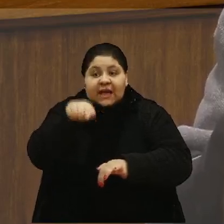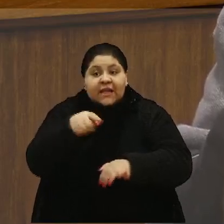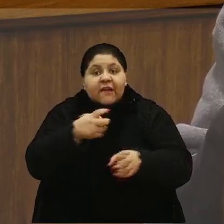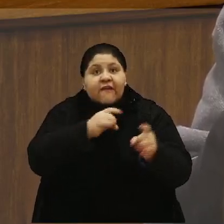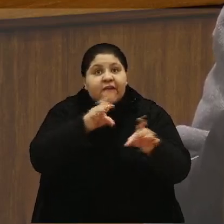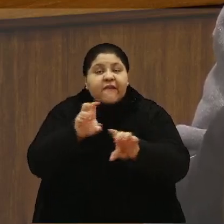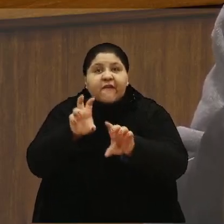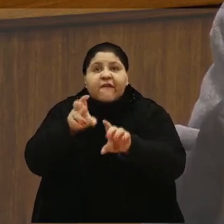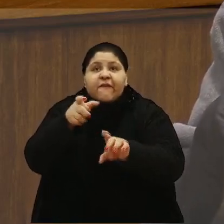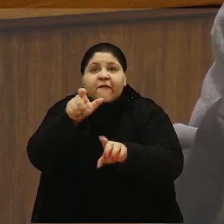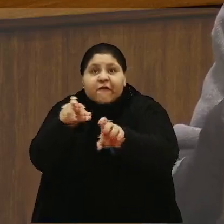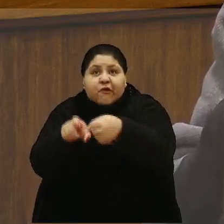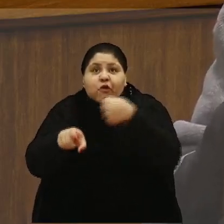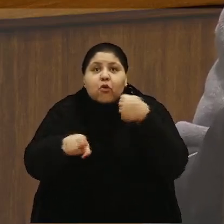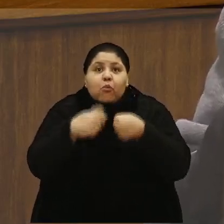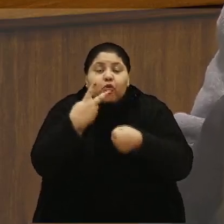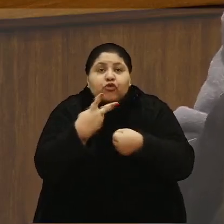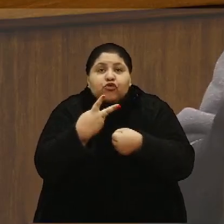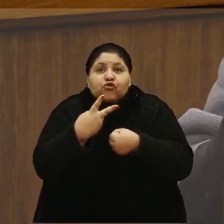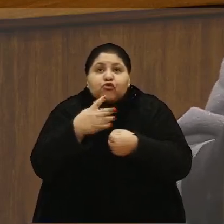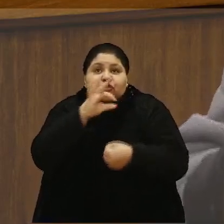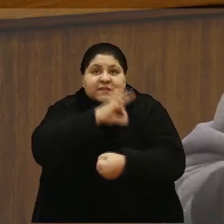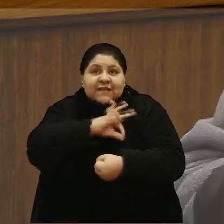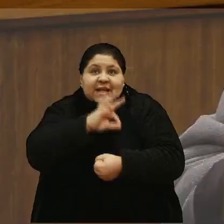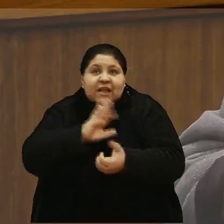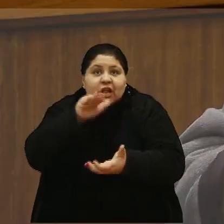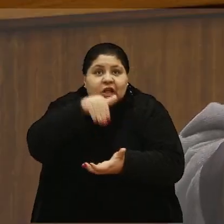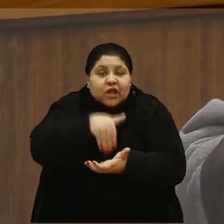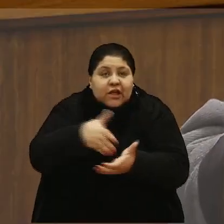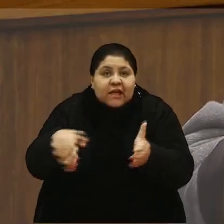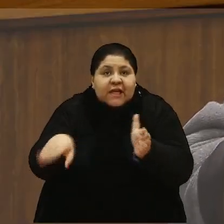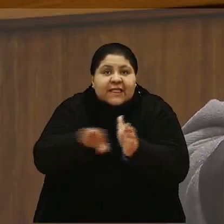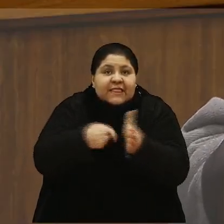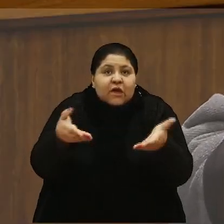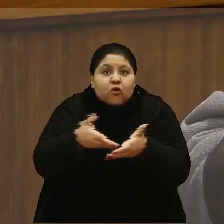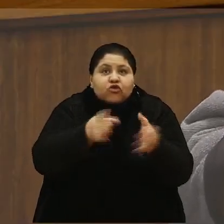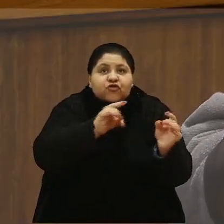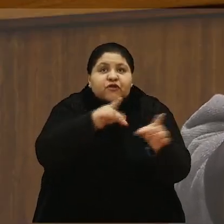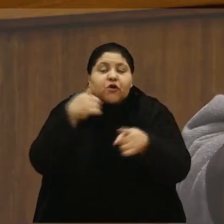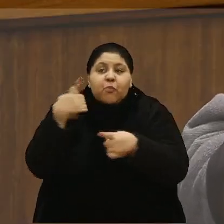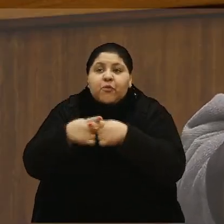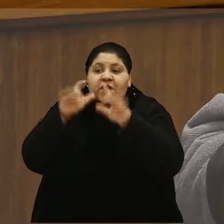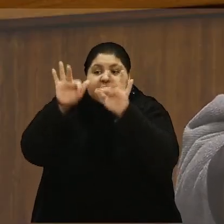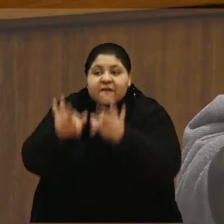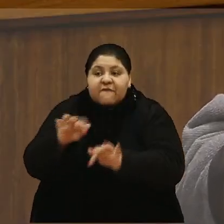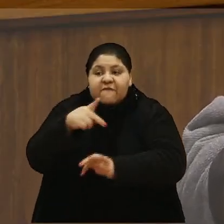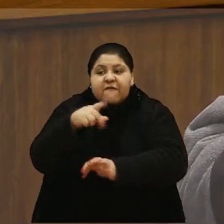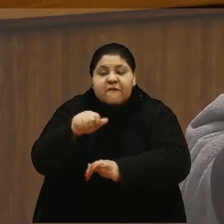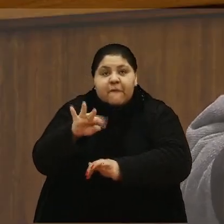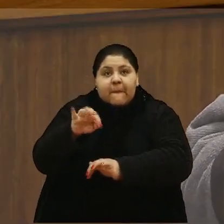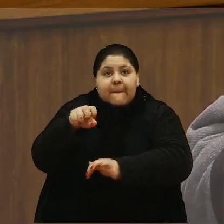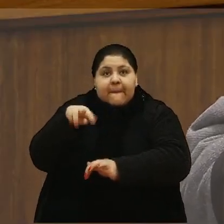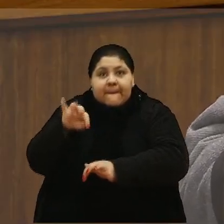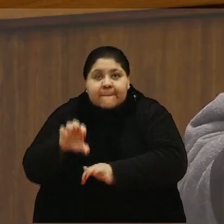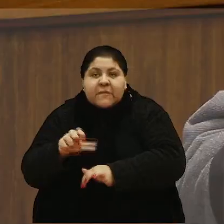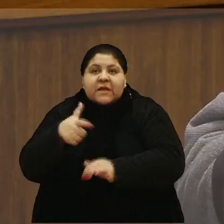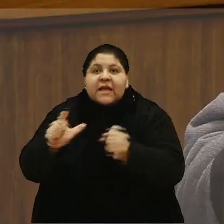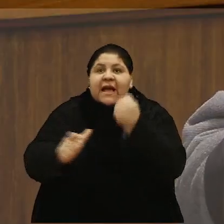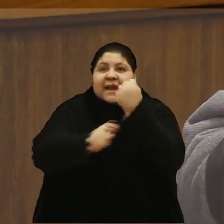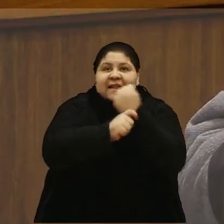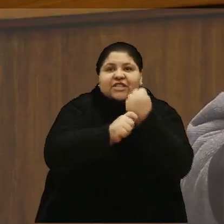por 2 salários mínimos. E até hoje vendemos. Por uma quebra de patente. Garantir a patente da ciência e da